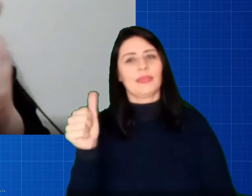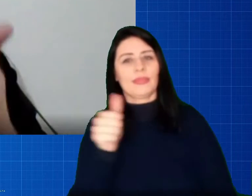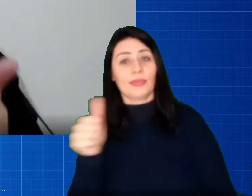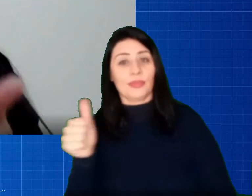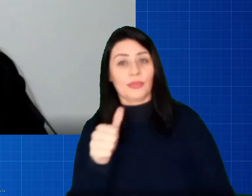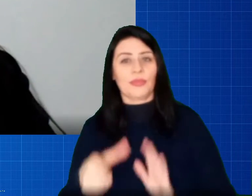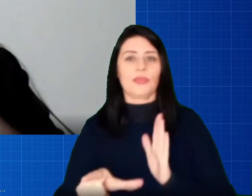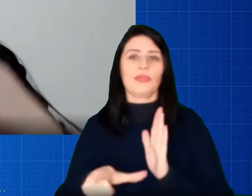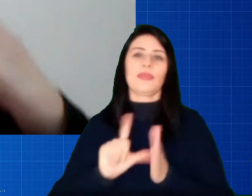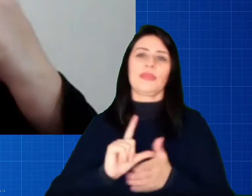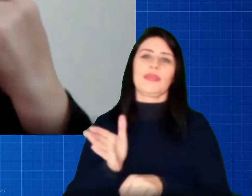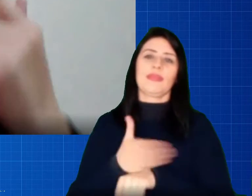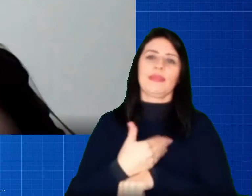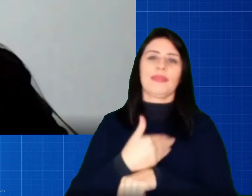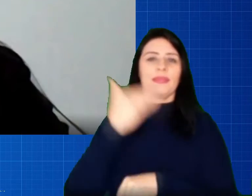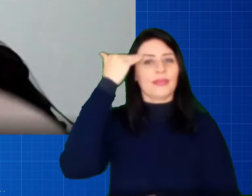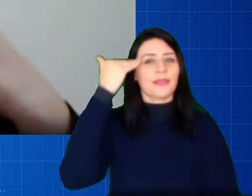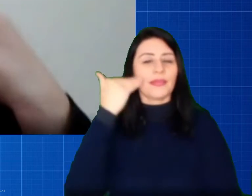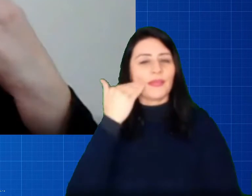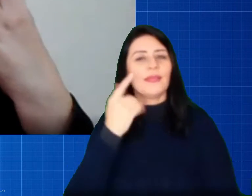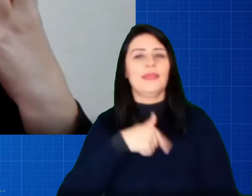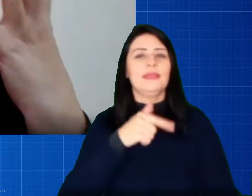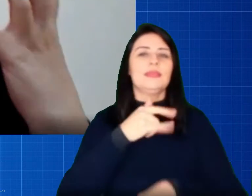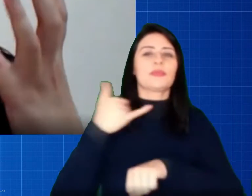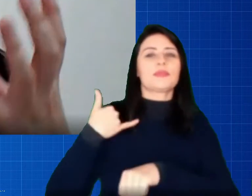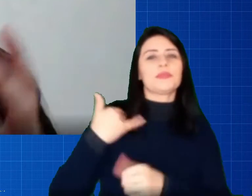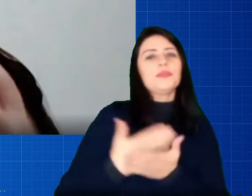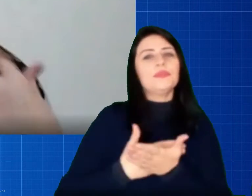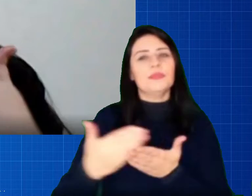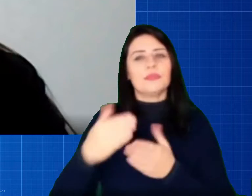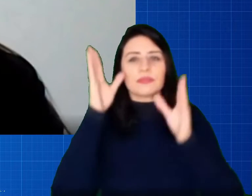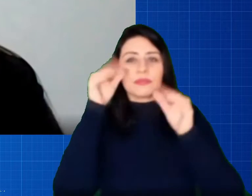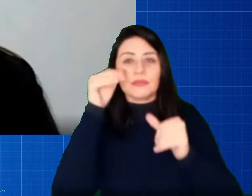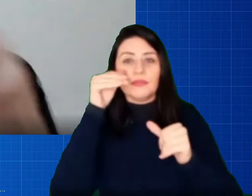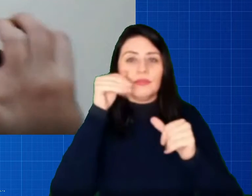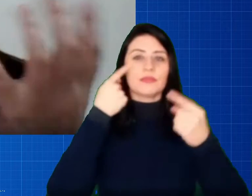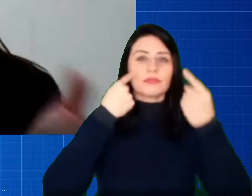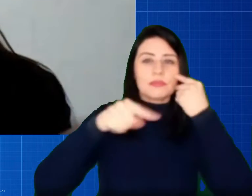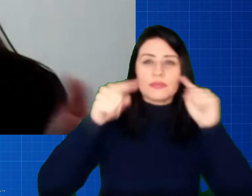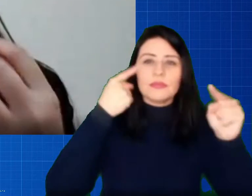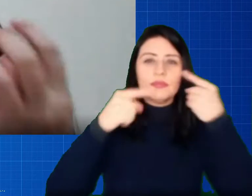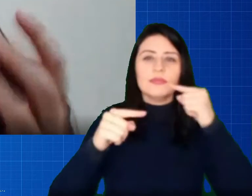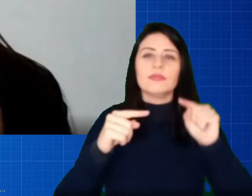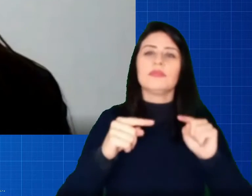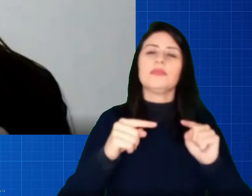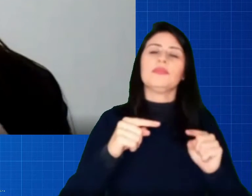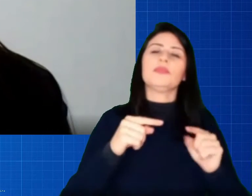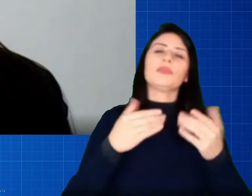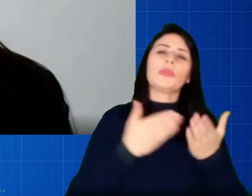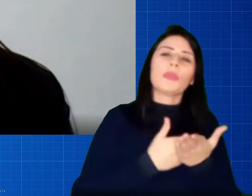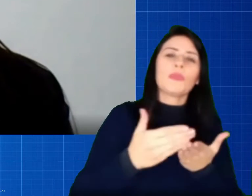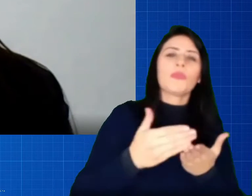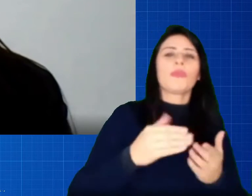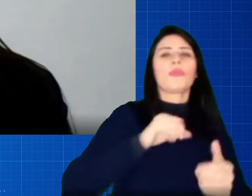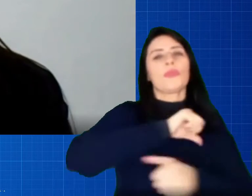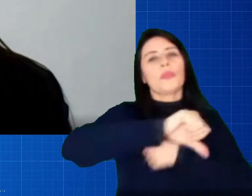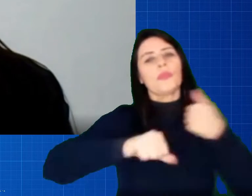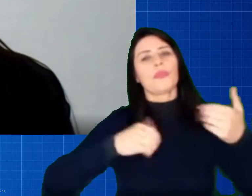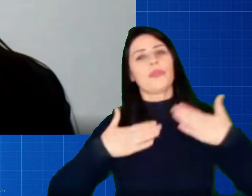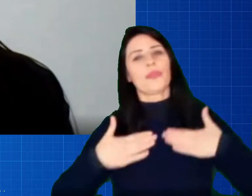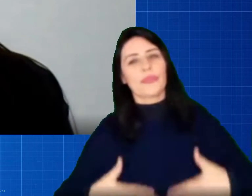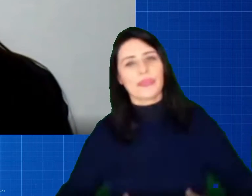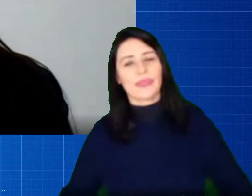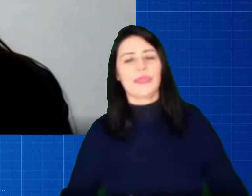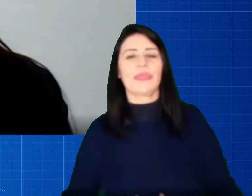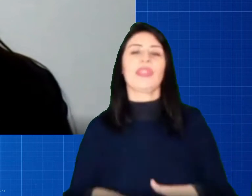é a idade da pré-adolescência, que é a idade da descoberta, que é a idade que eles começam, né? Vira o mocinho, a mocinha, que eles começam a mudar o corpo.